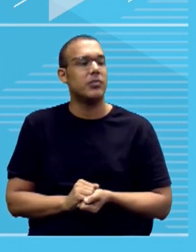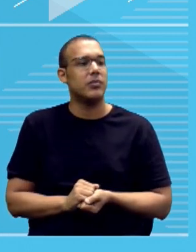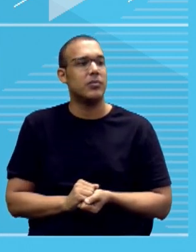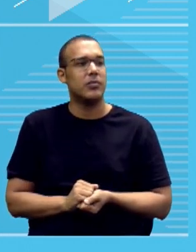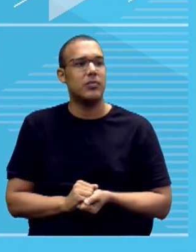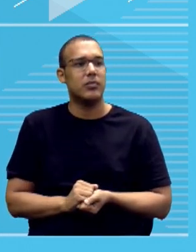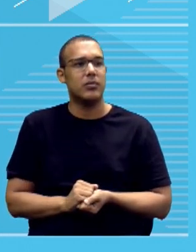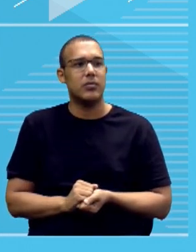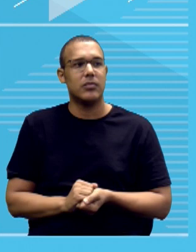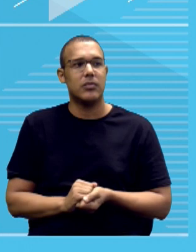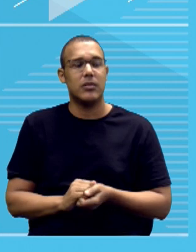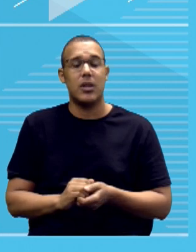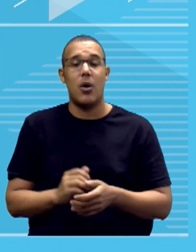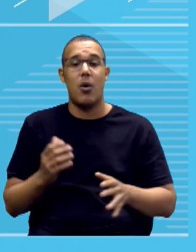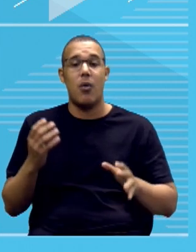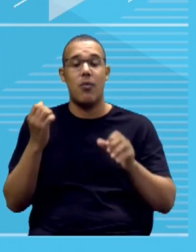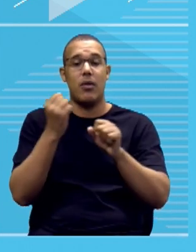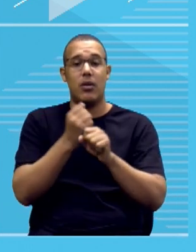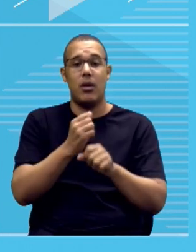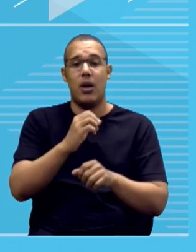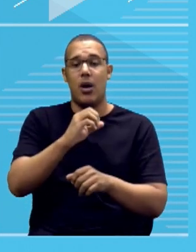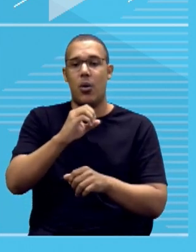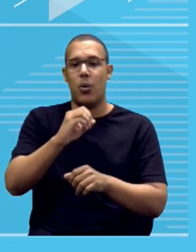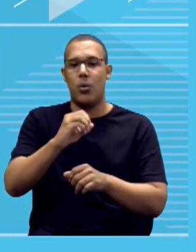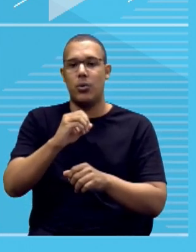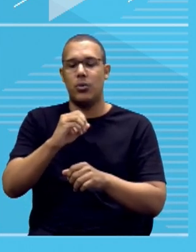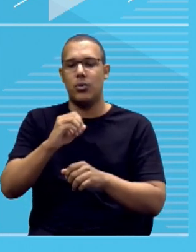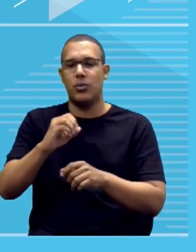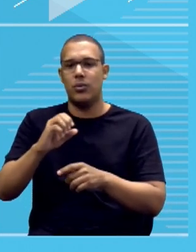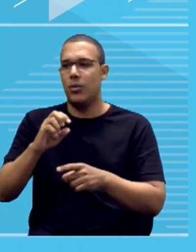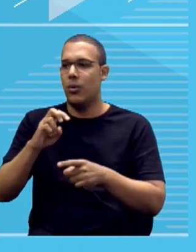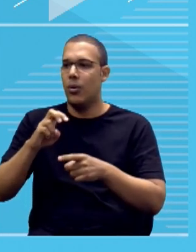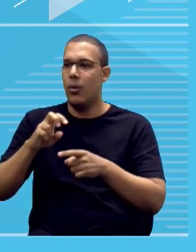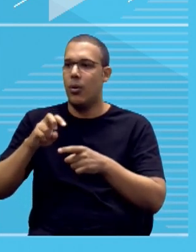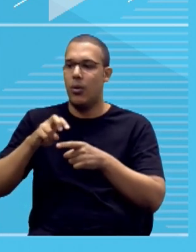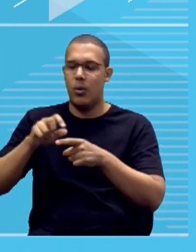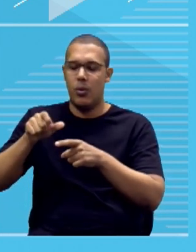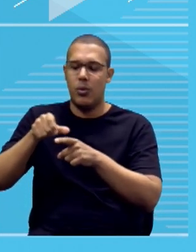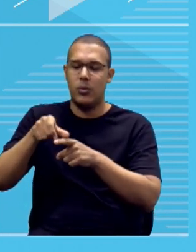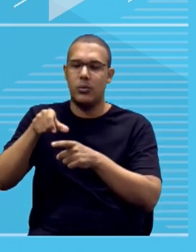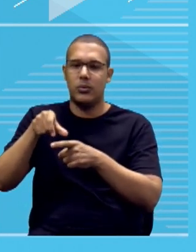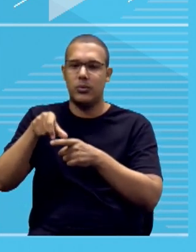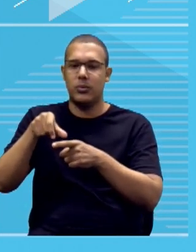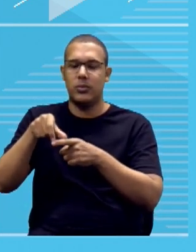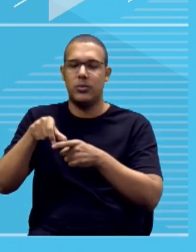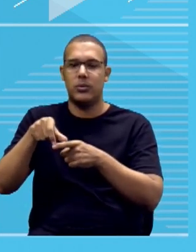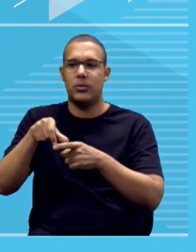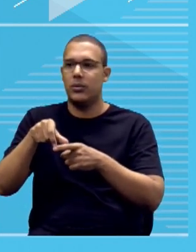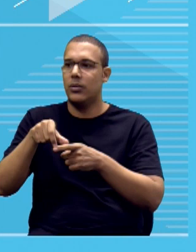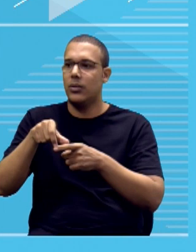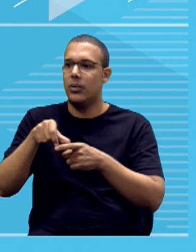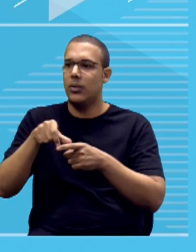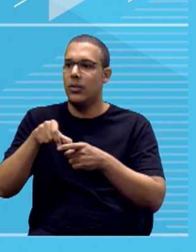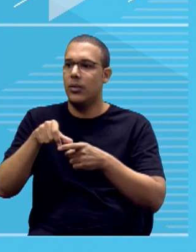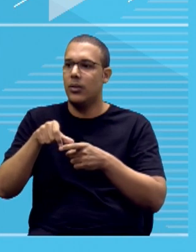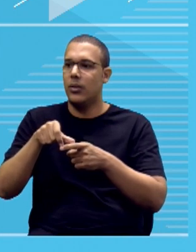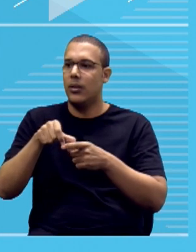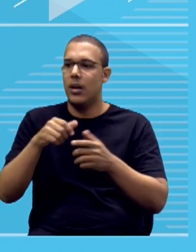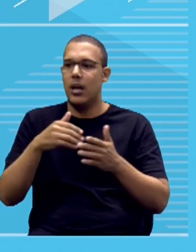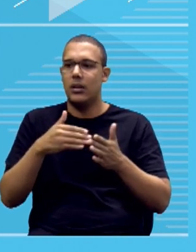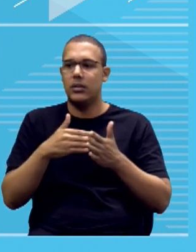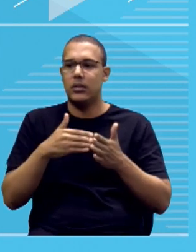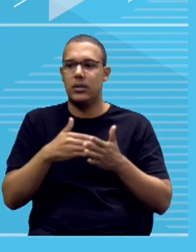daria 8 ohms, tá bom? De valor de resistência. Então, aqui